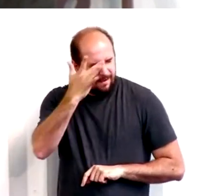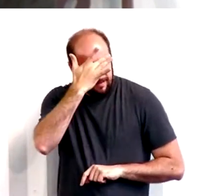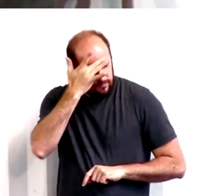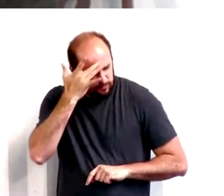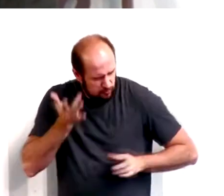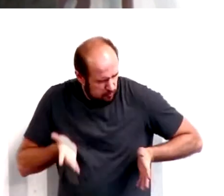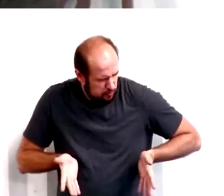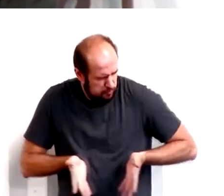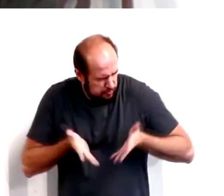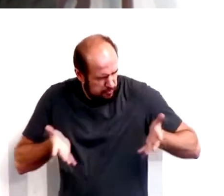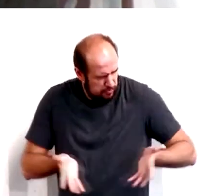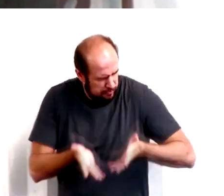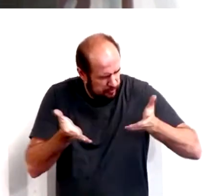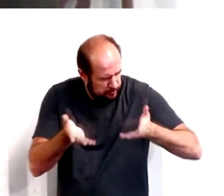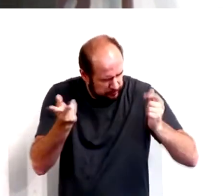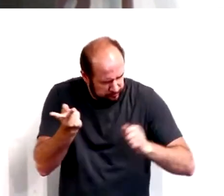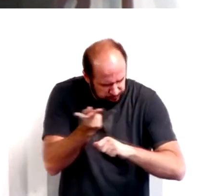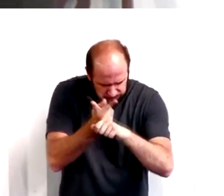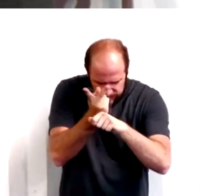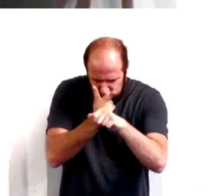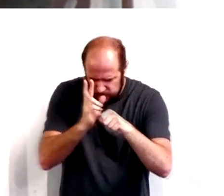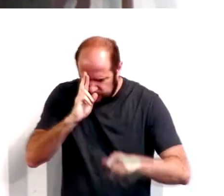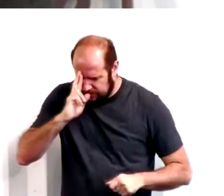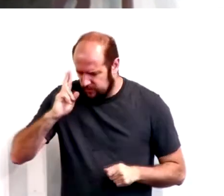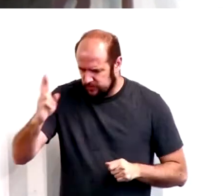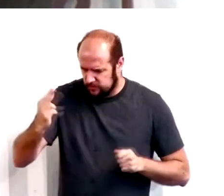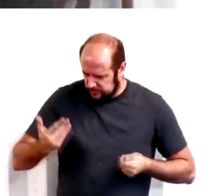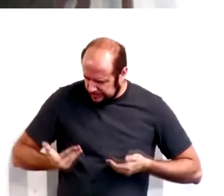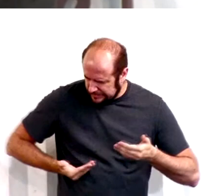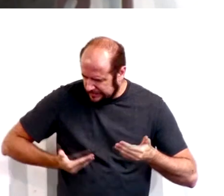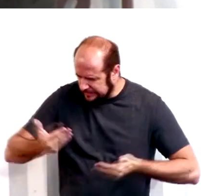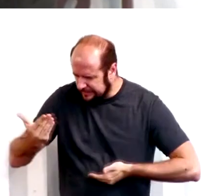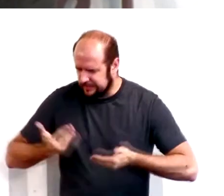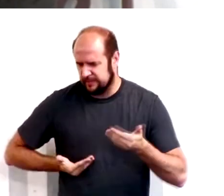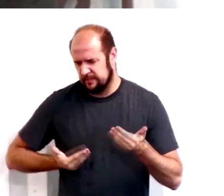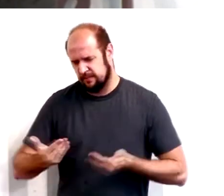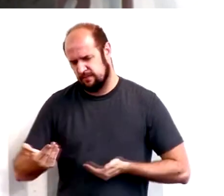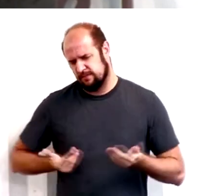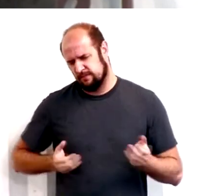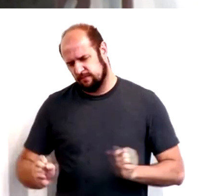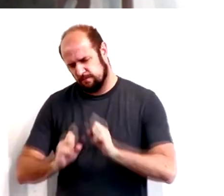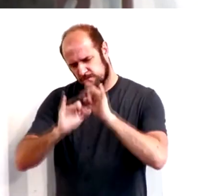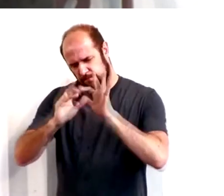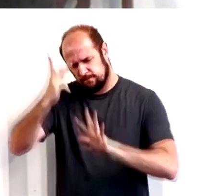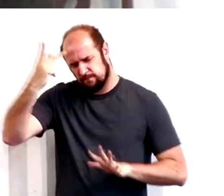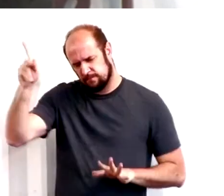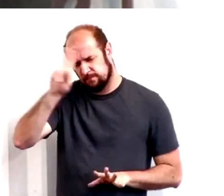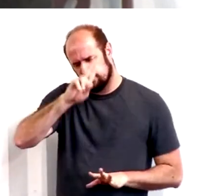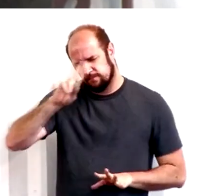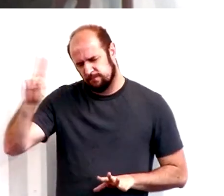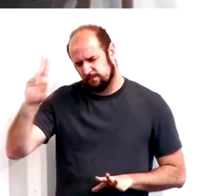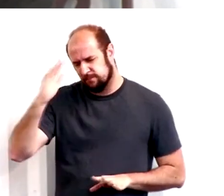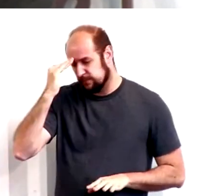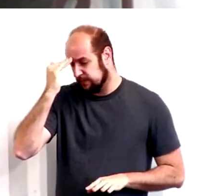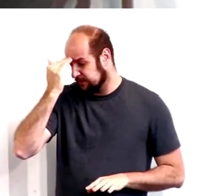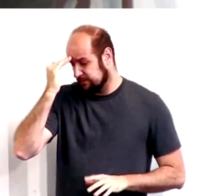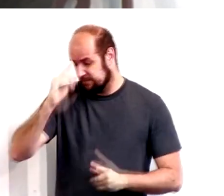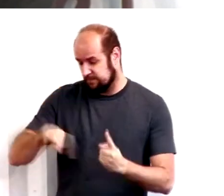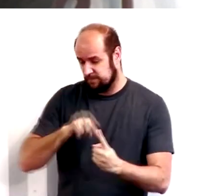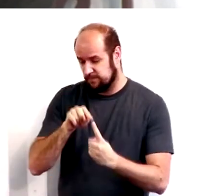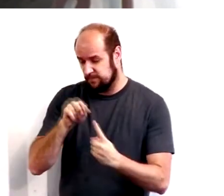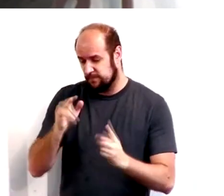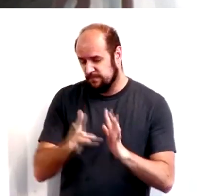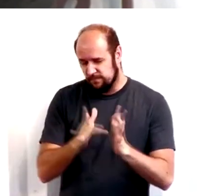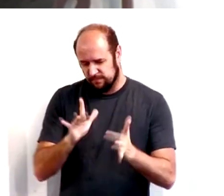a desejar buscar o Senhor em serviço para glorificar o Teu nome, entendendo a causa de